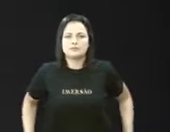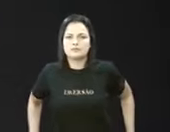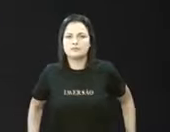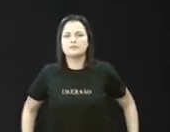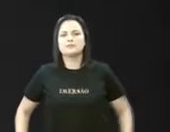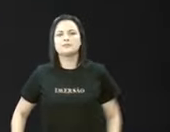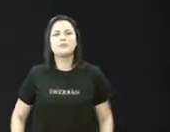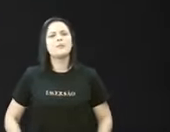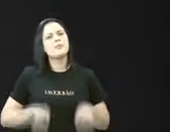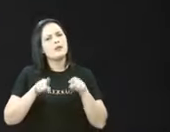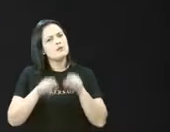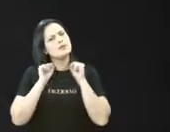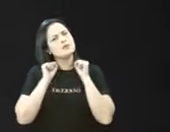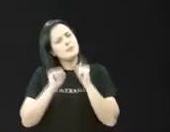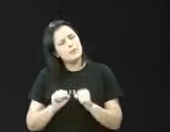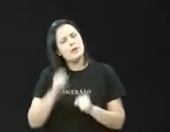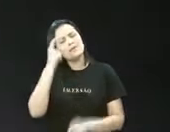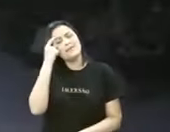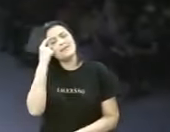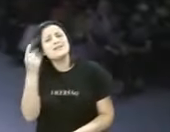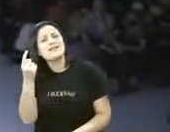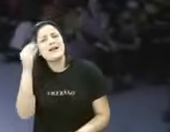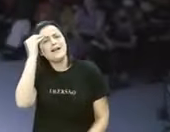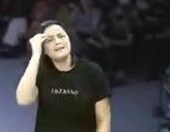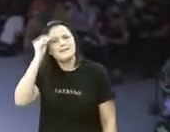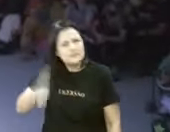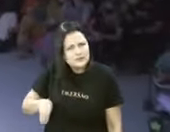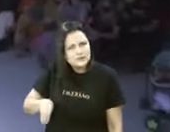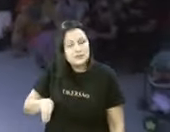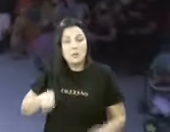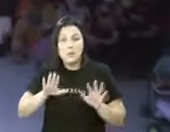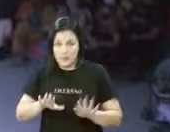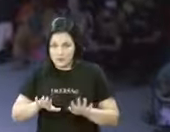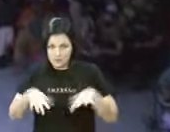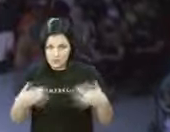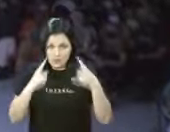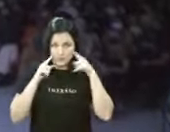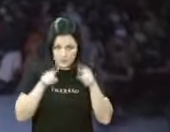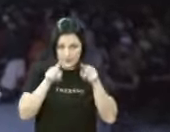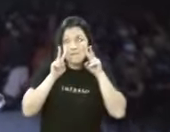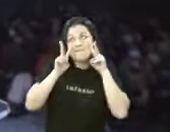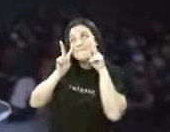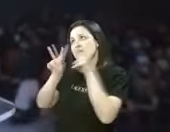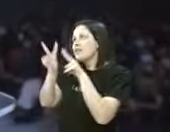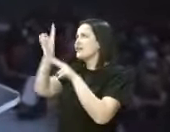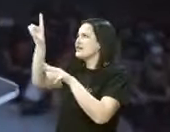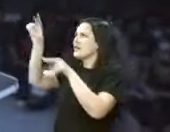tu pode até pensar em parar. Mas quando tu olhar para o trono, você vai dizer: santo,